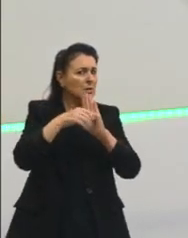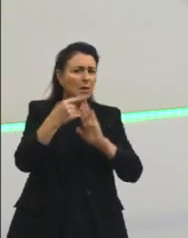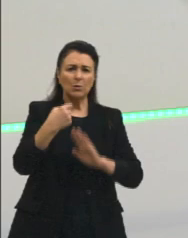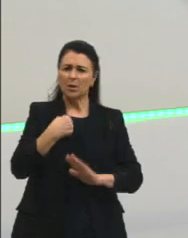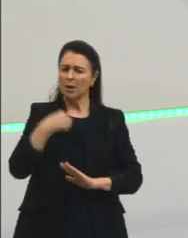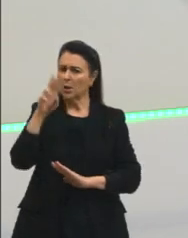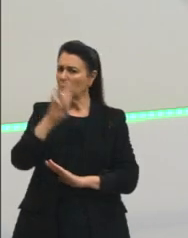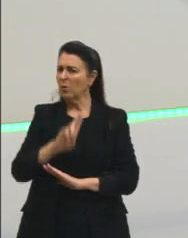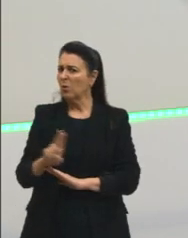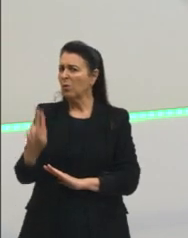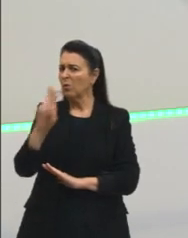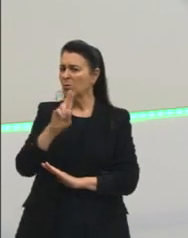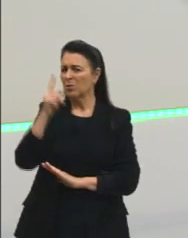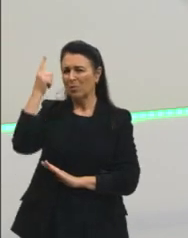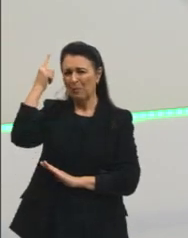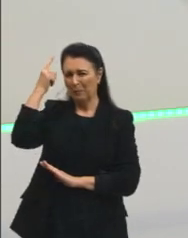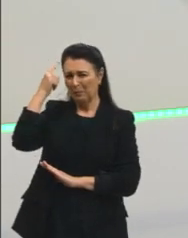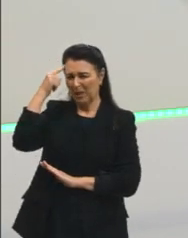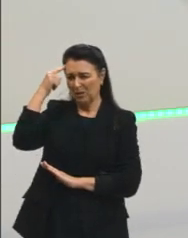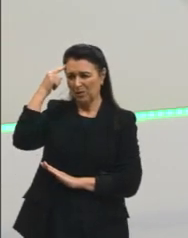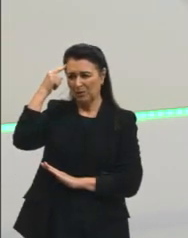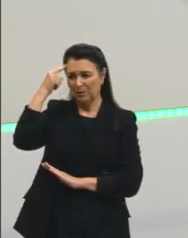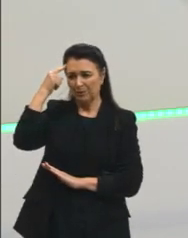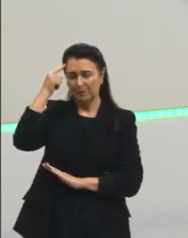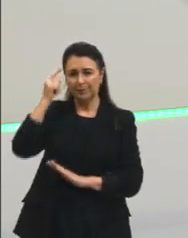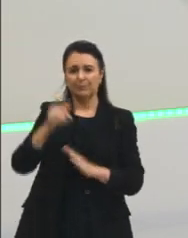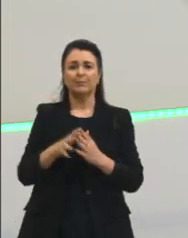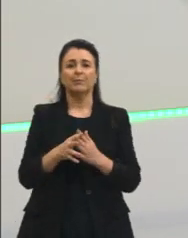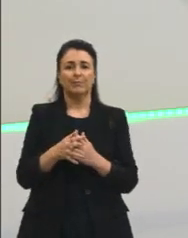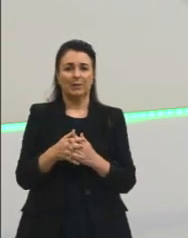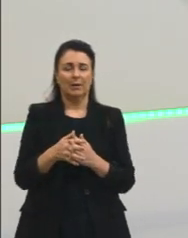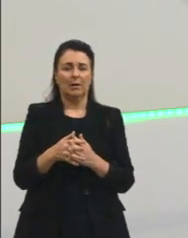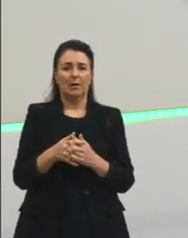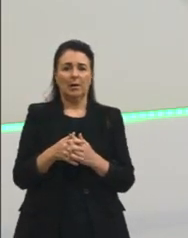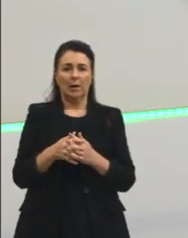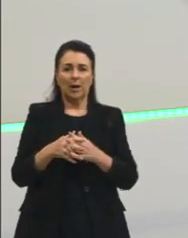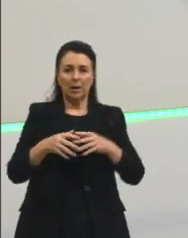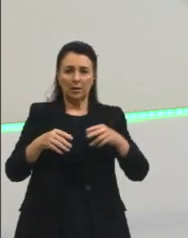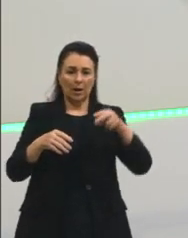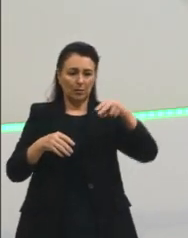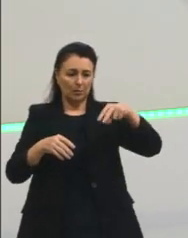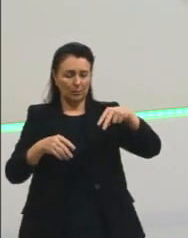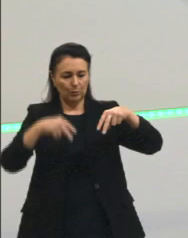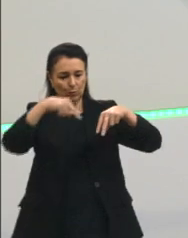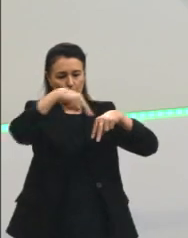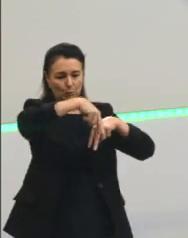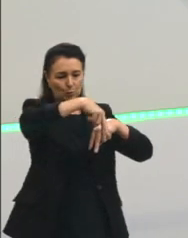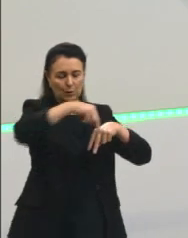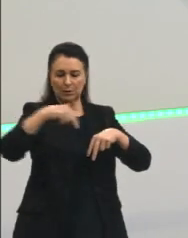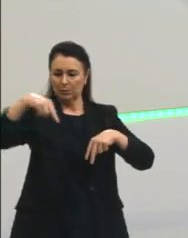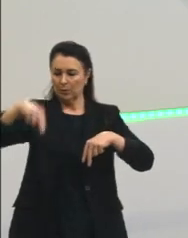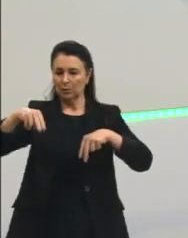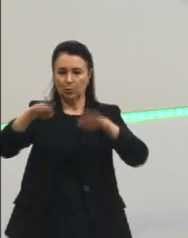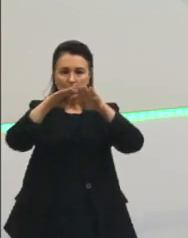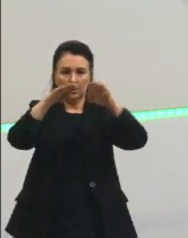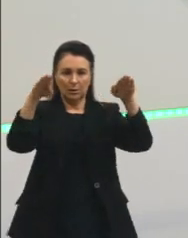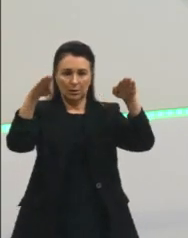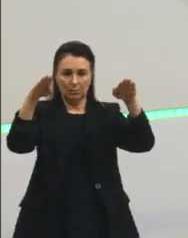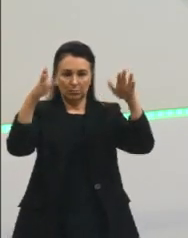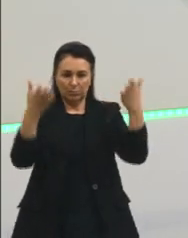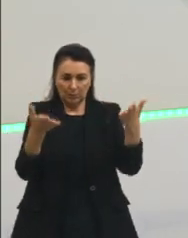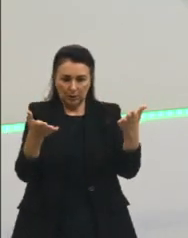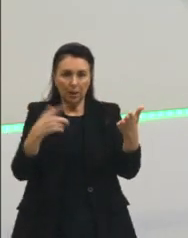trago geralmente né geralmente quatro pernas ou matavam em cima que serve para uma determinada